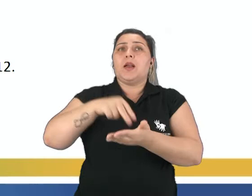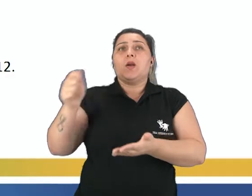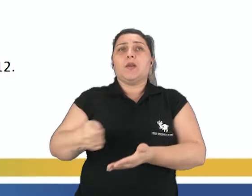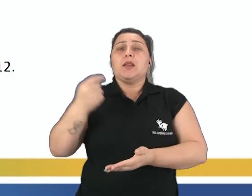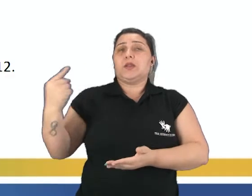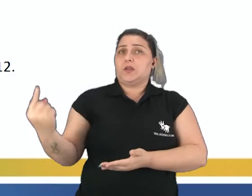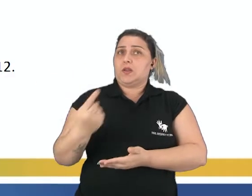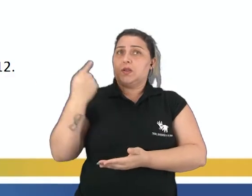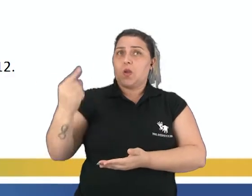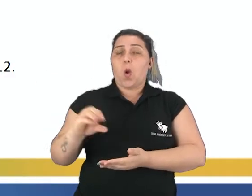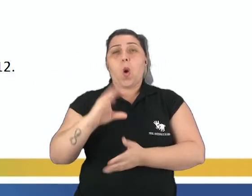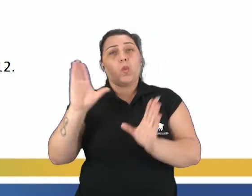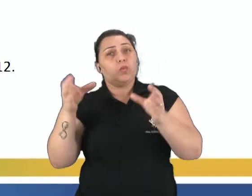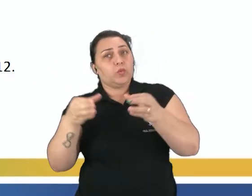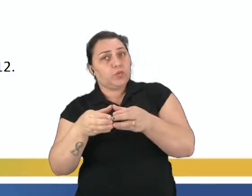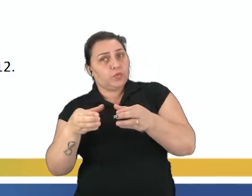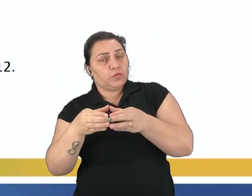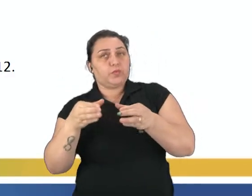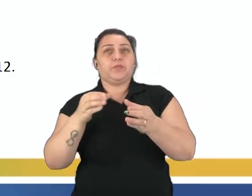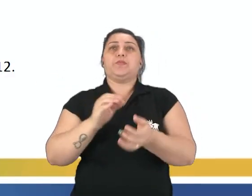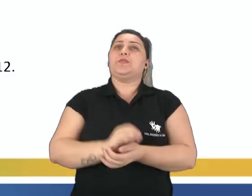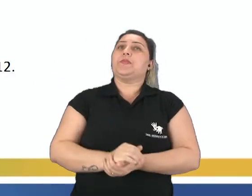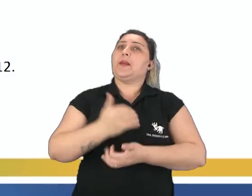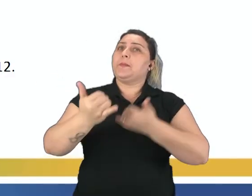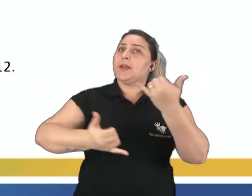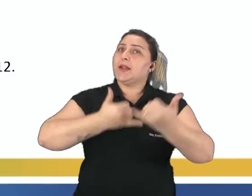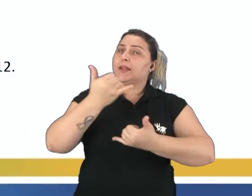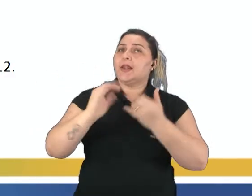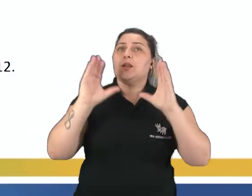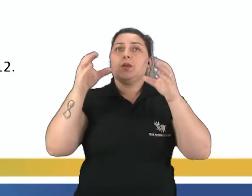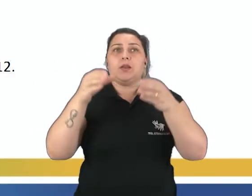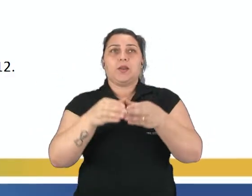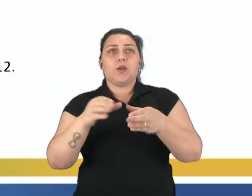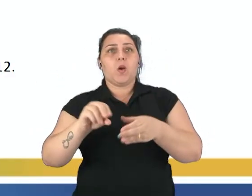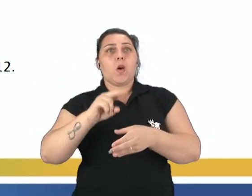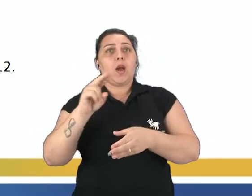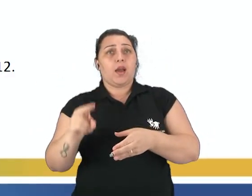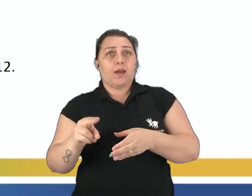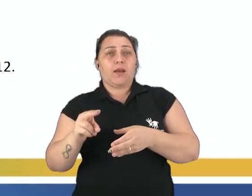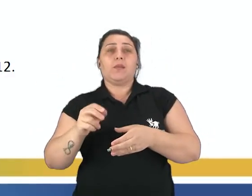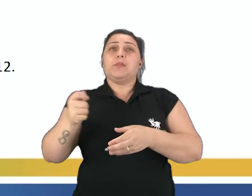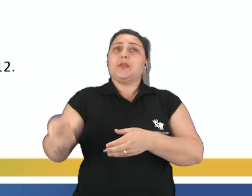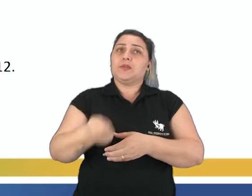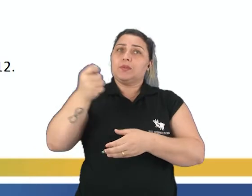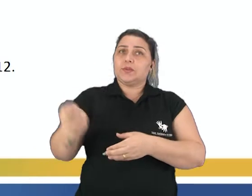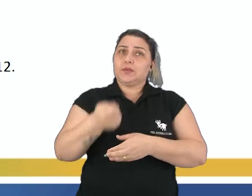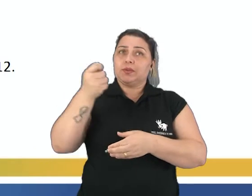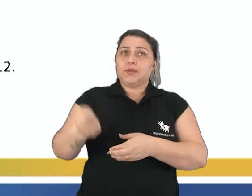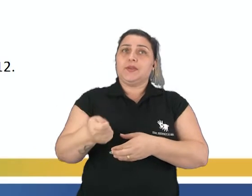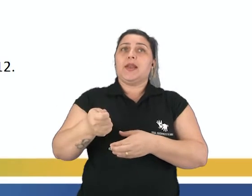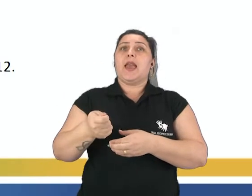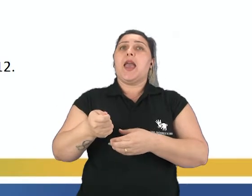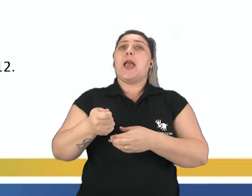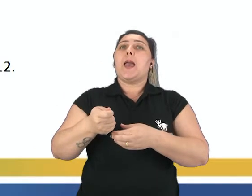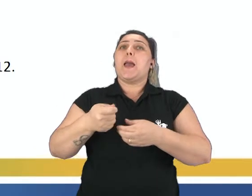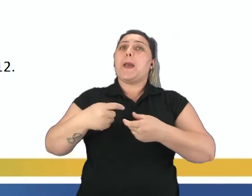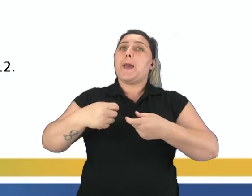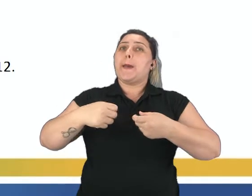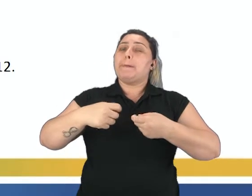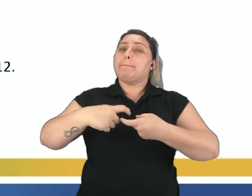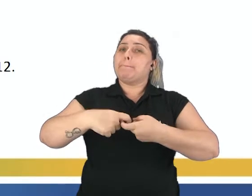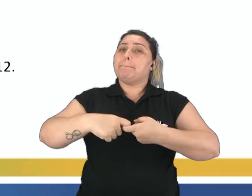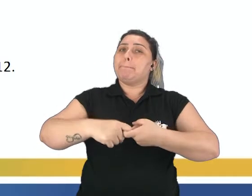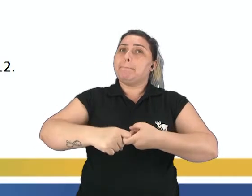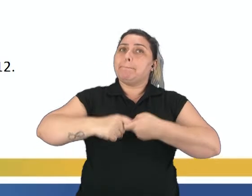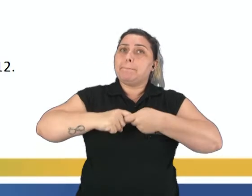corda sozinho ou em turma. Na brincadeira coletiva, uma das extremidades da corda